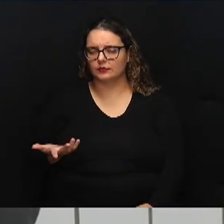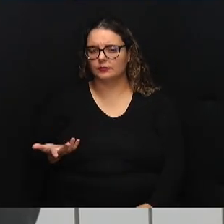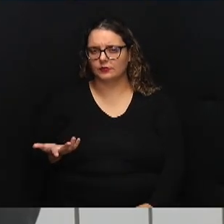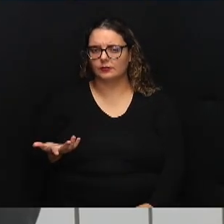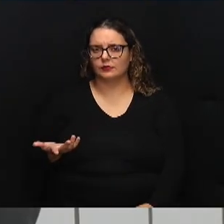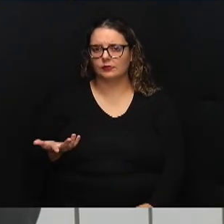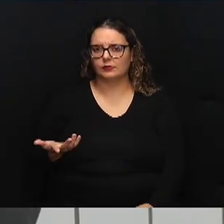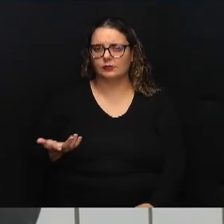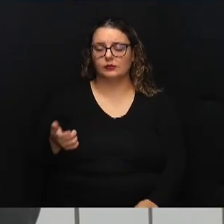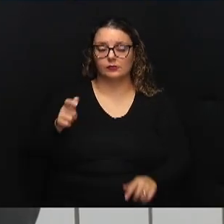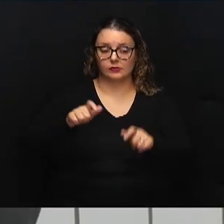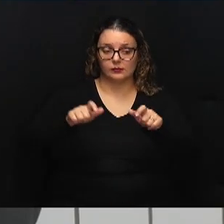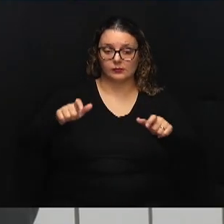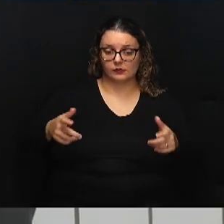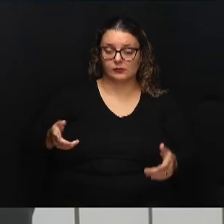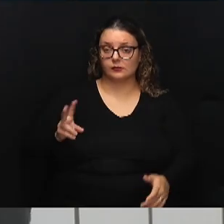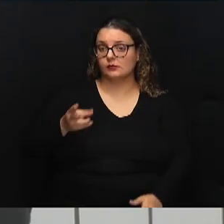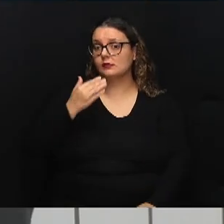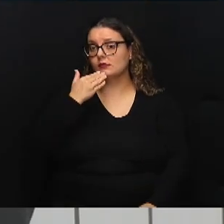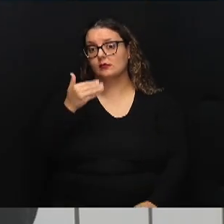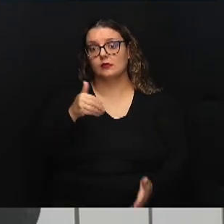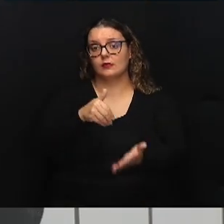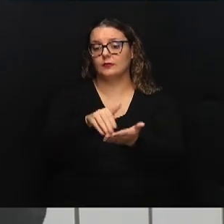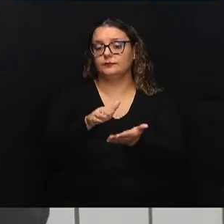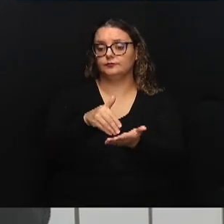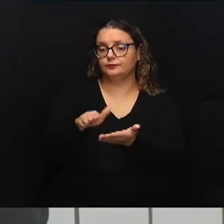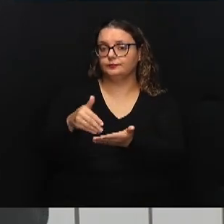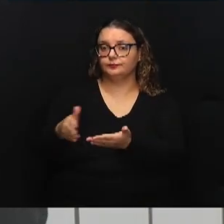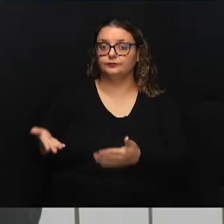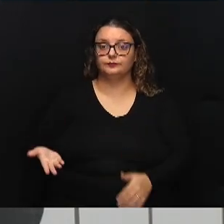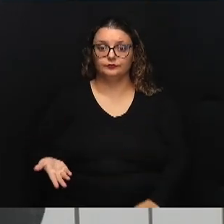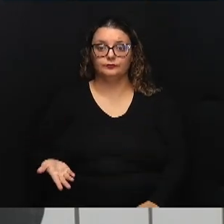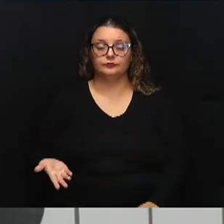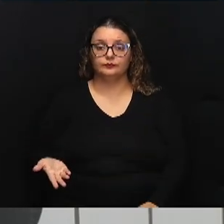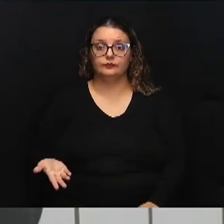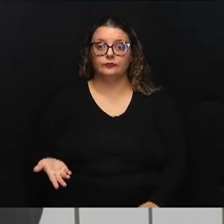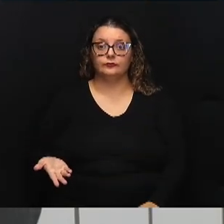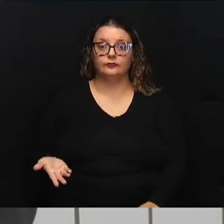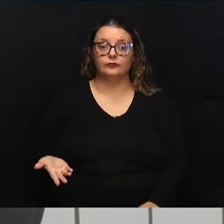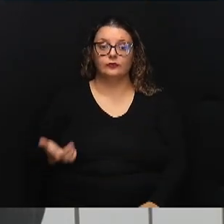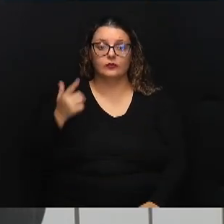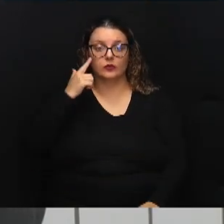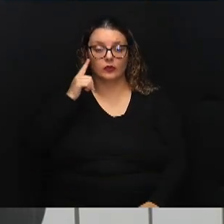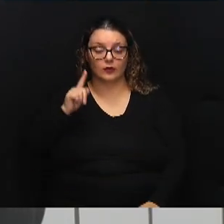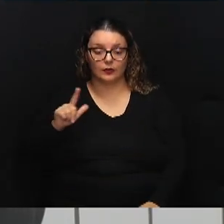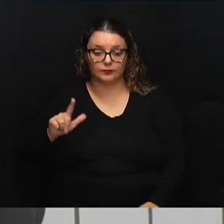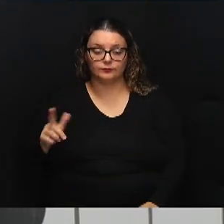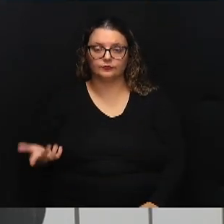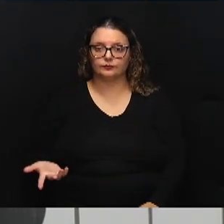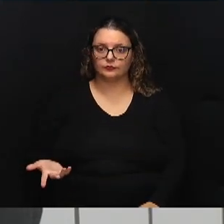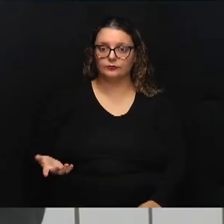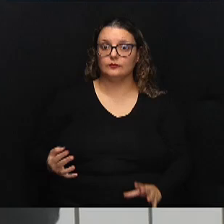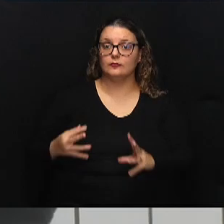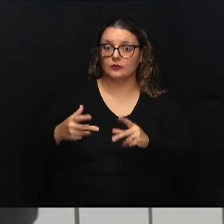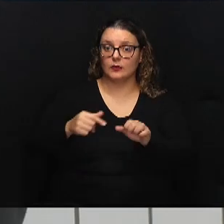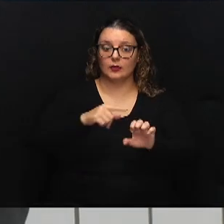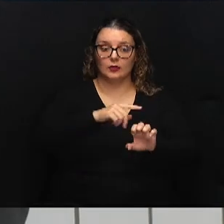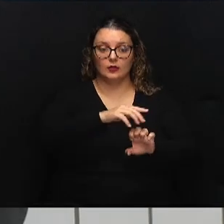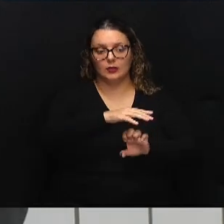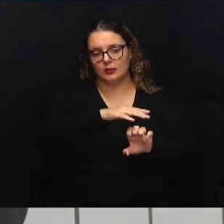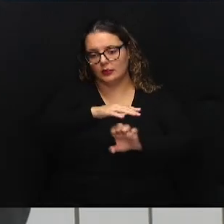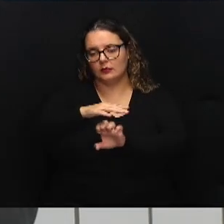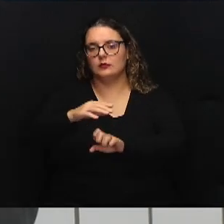E as pessoas sempre pediram demissões, né? E, logicamente, toda empresa que tem uma